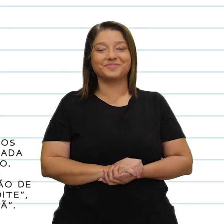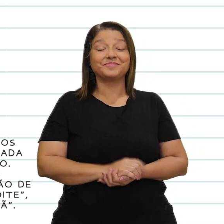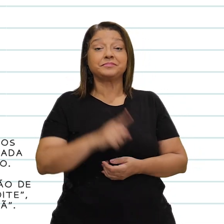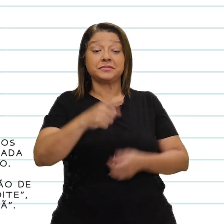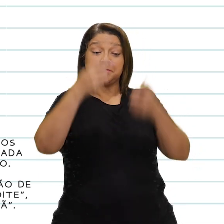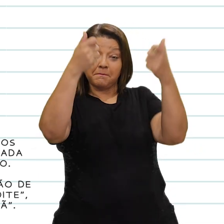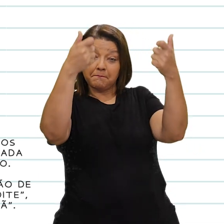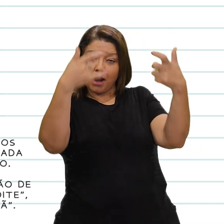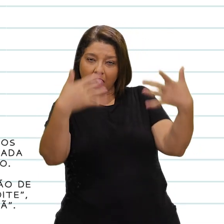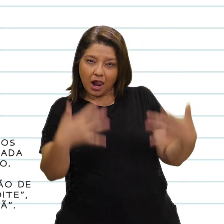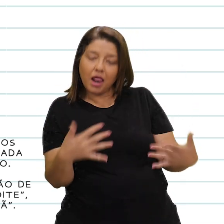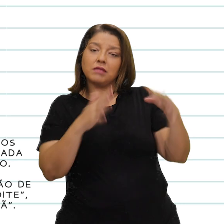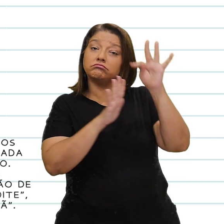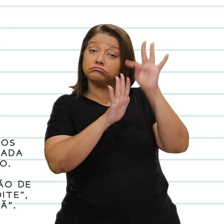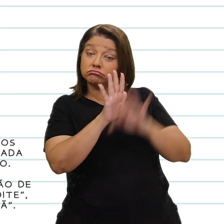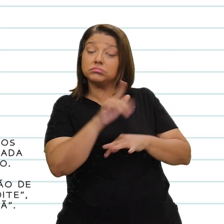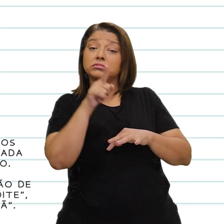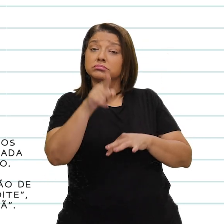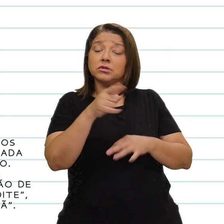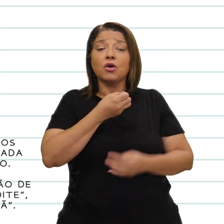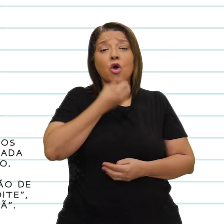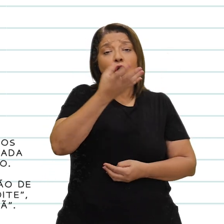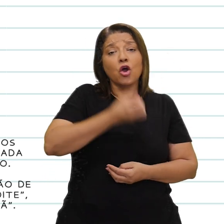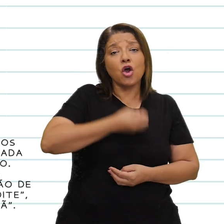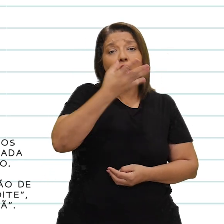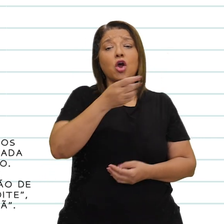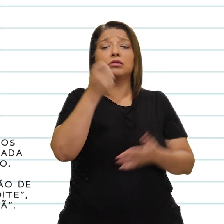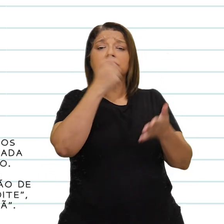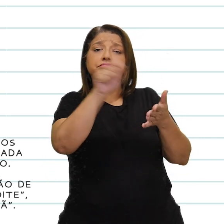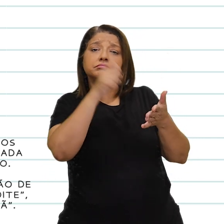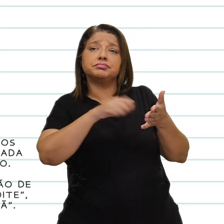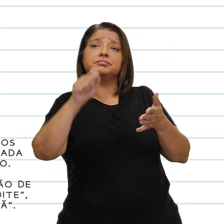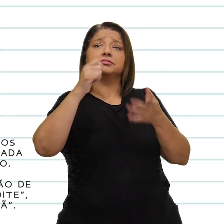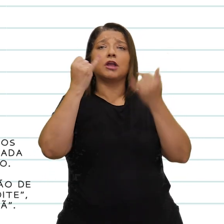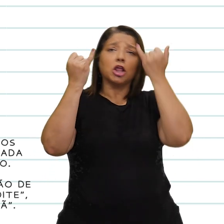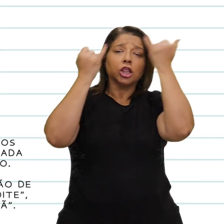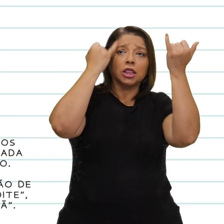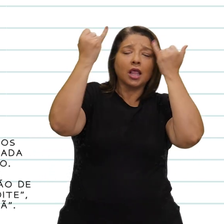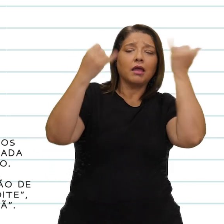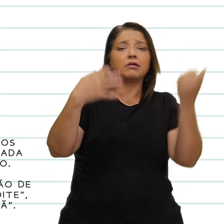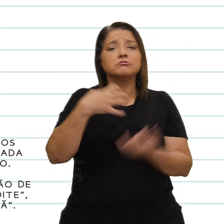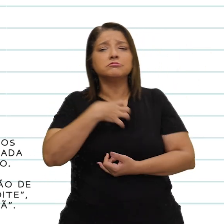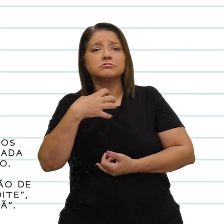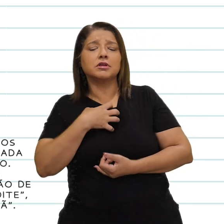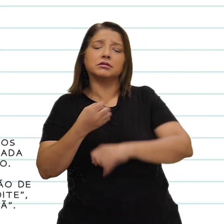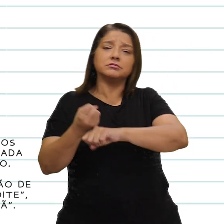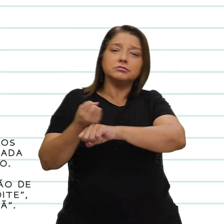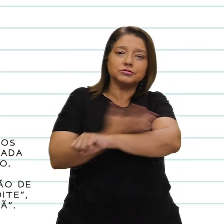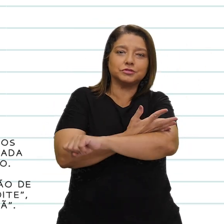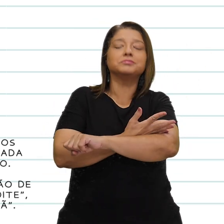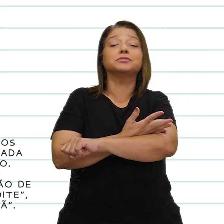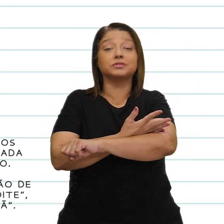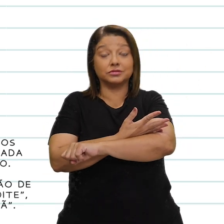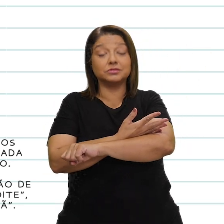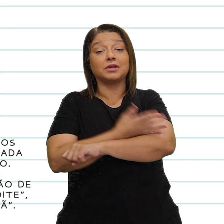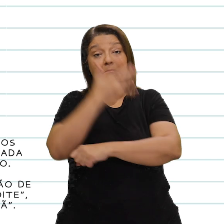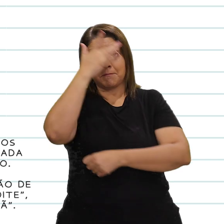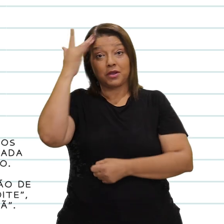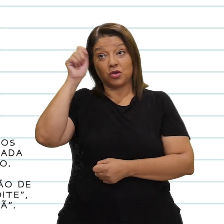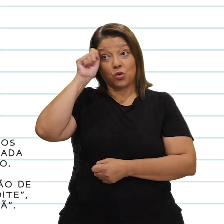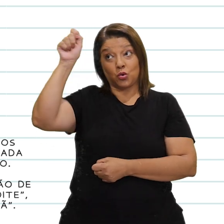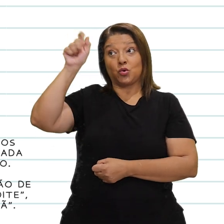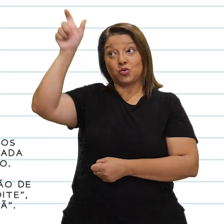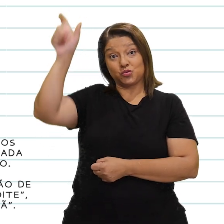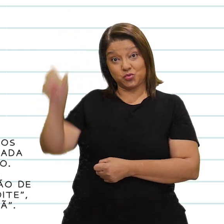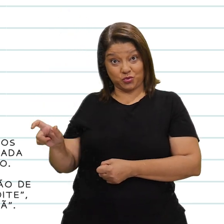texto desenvolve os relatos diários, as ideias, as sensações e sentimentos do autor